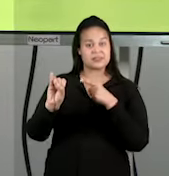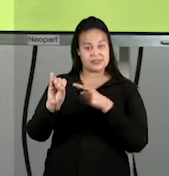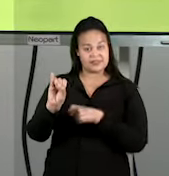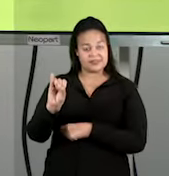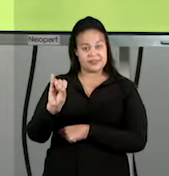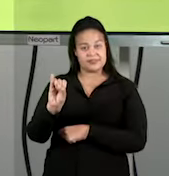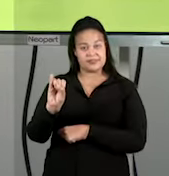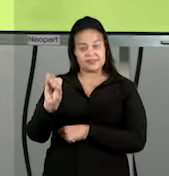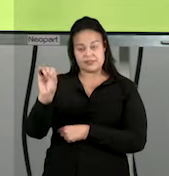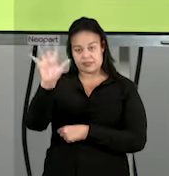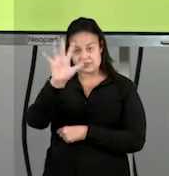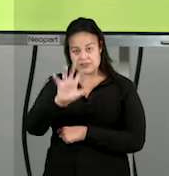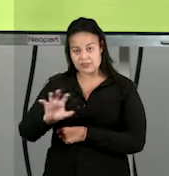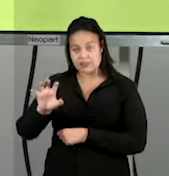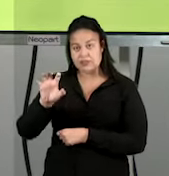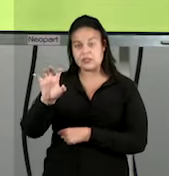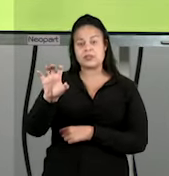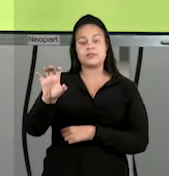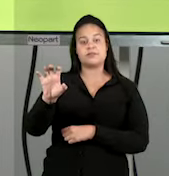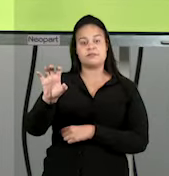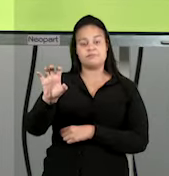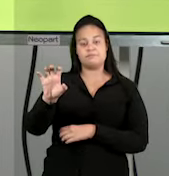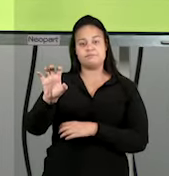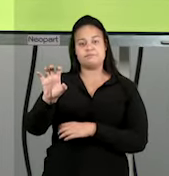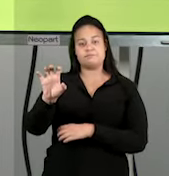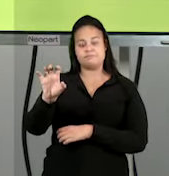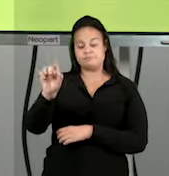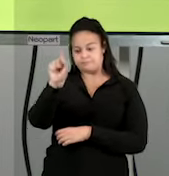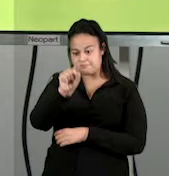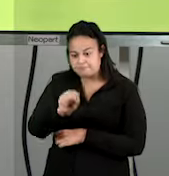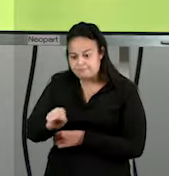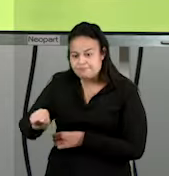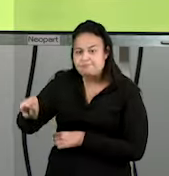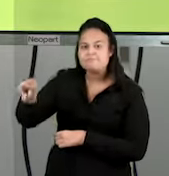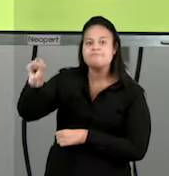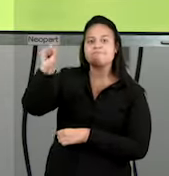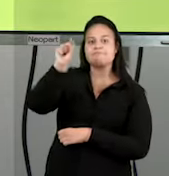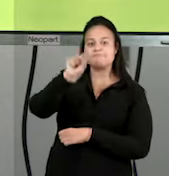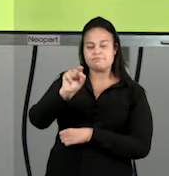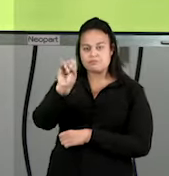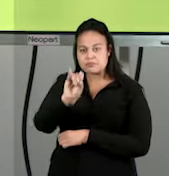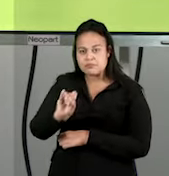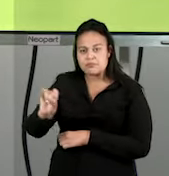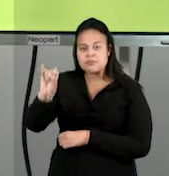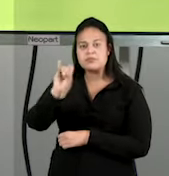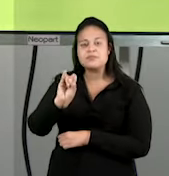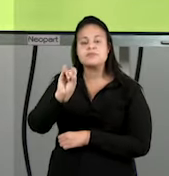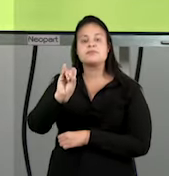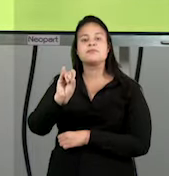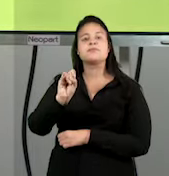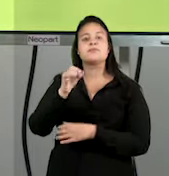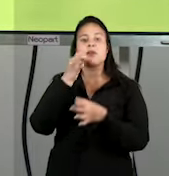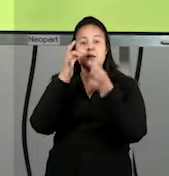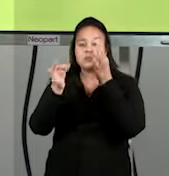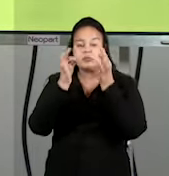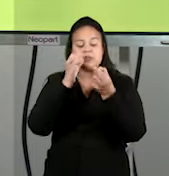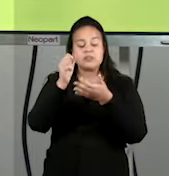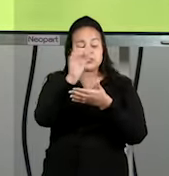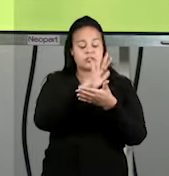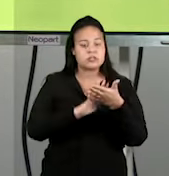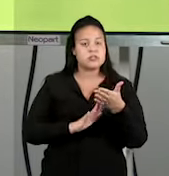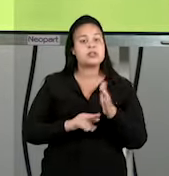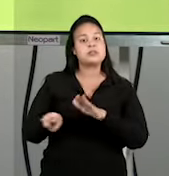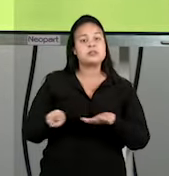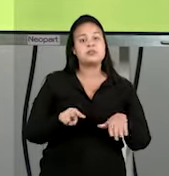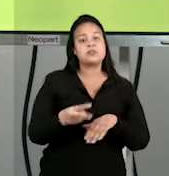que está dentro da circunferência, ok? Então, vocês vão observar isso no exercício aí da semana 2 do PET